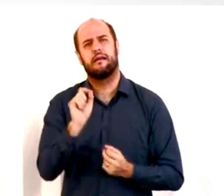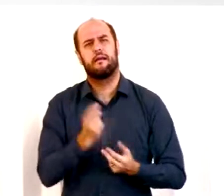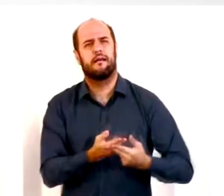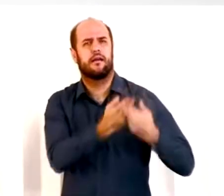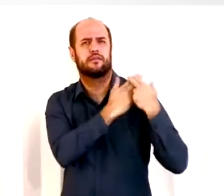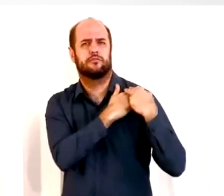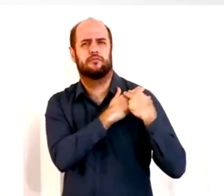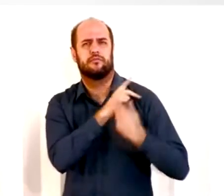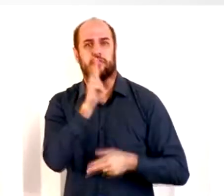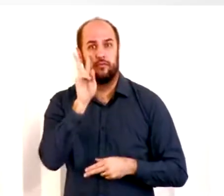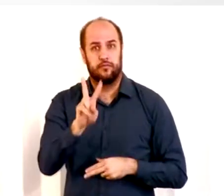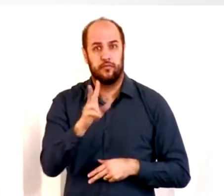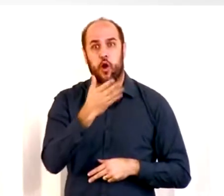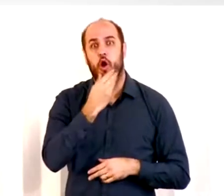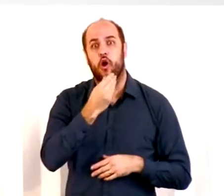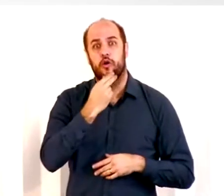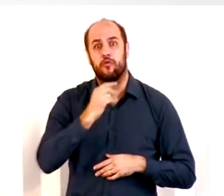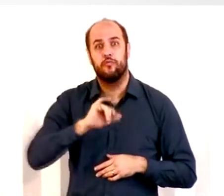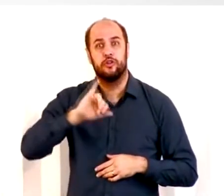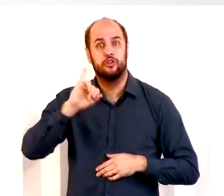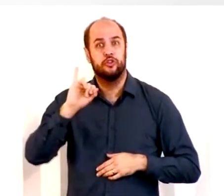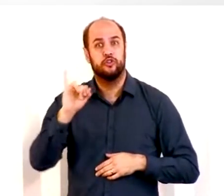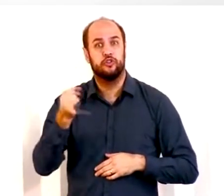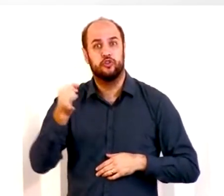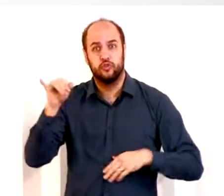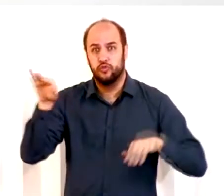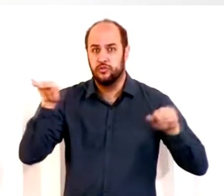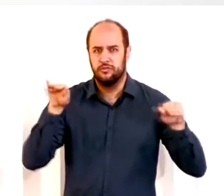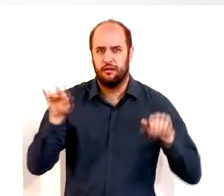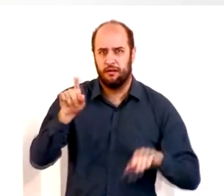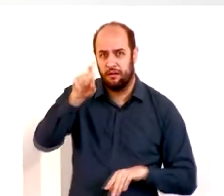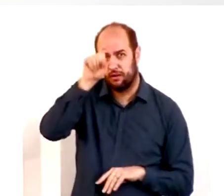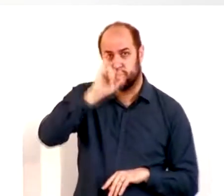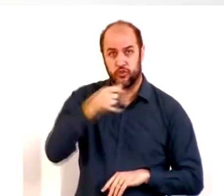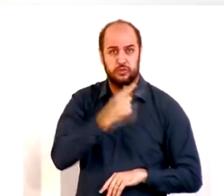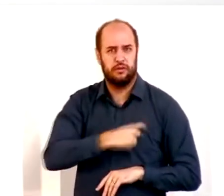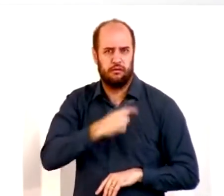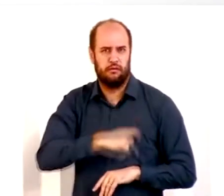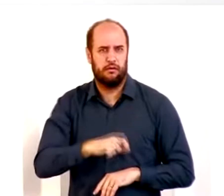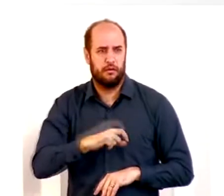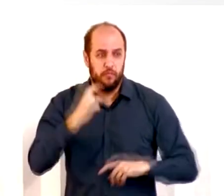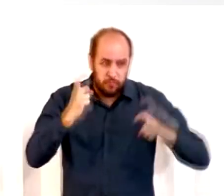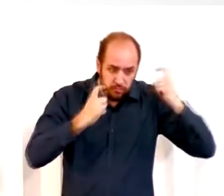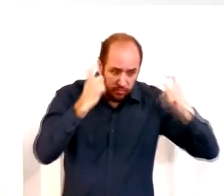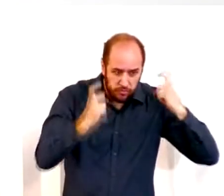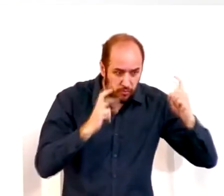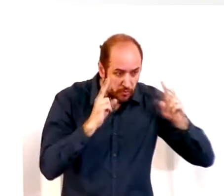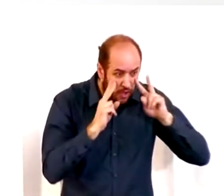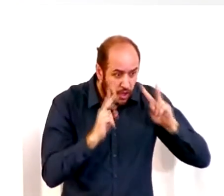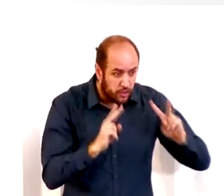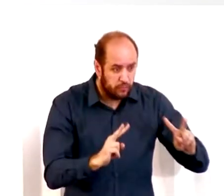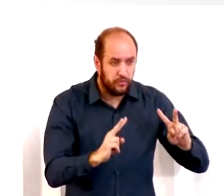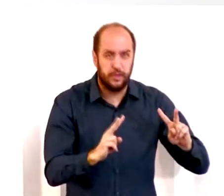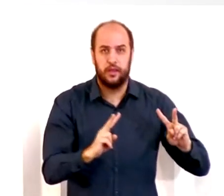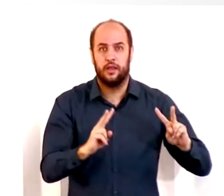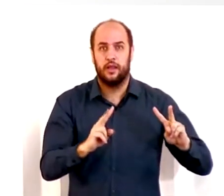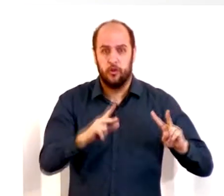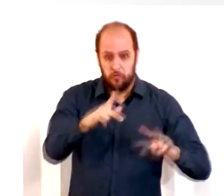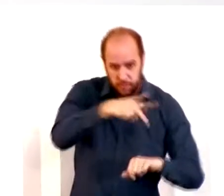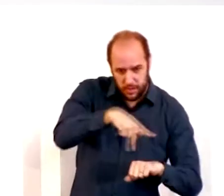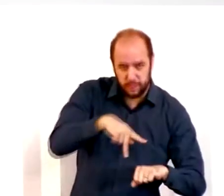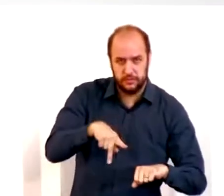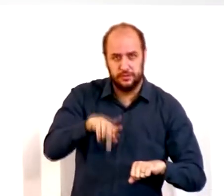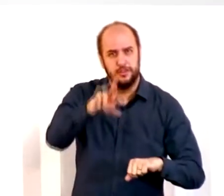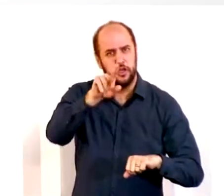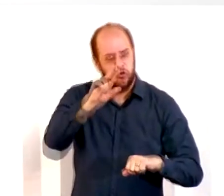foi governador lá no Egito, ele se preocupa com a provisão da casa. Não importa se ele é quem traz mais dinheiro ou menos dinheiro, importa que